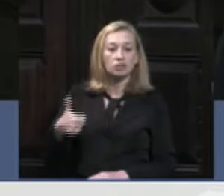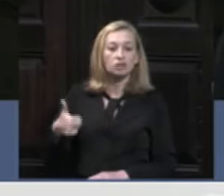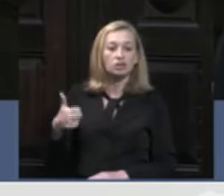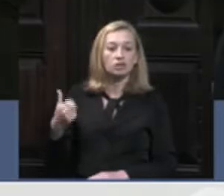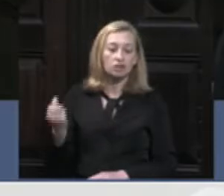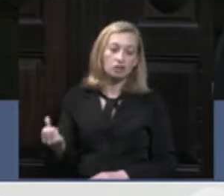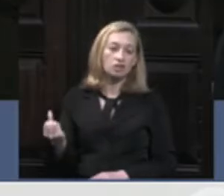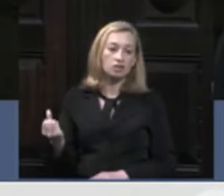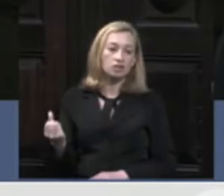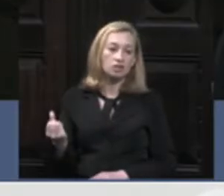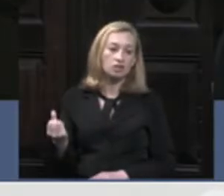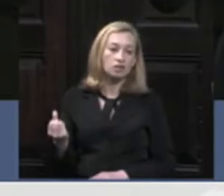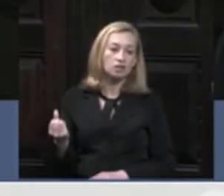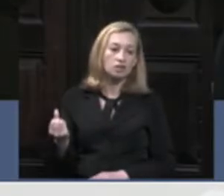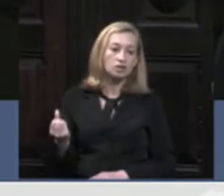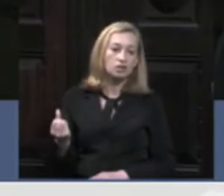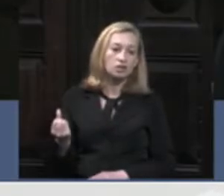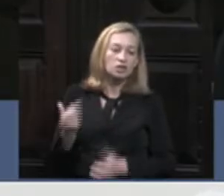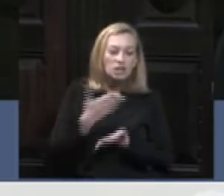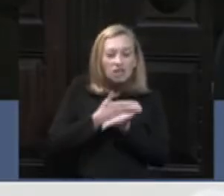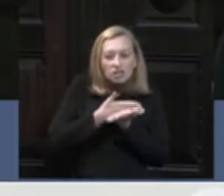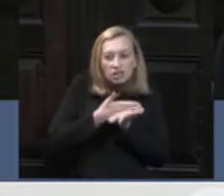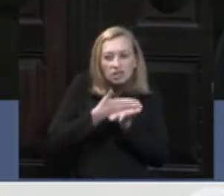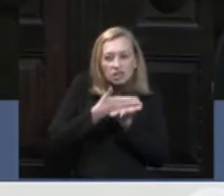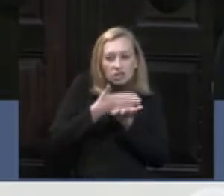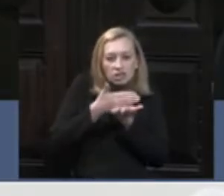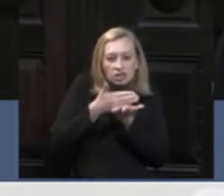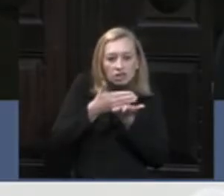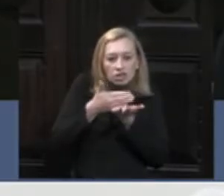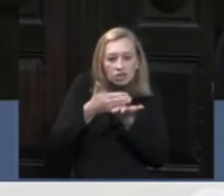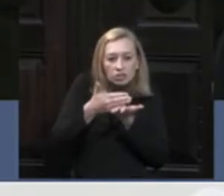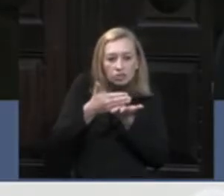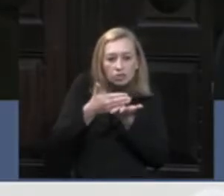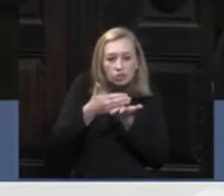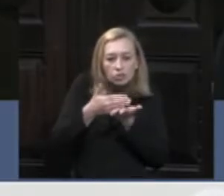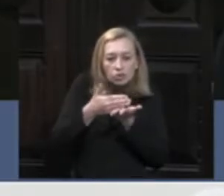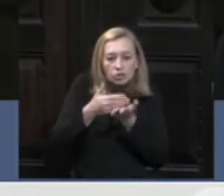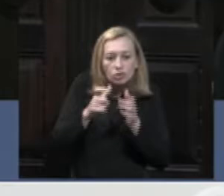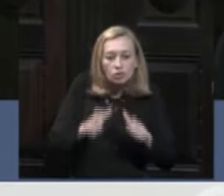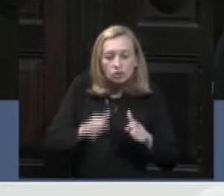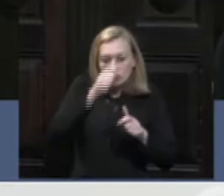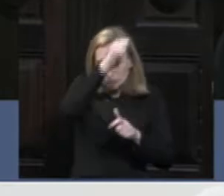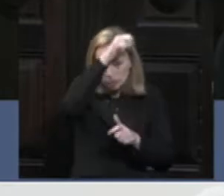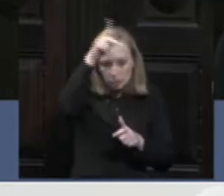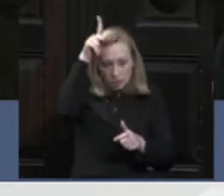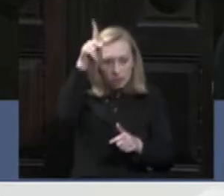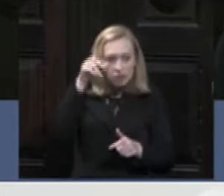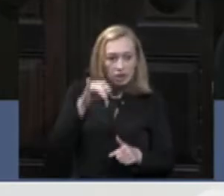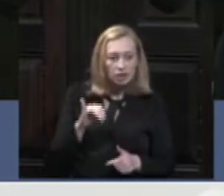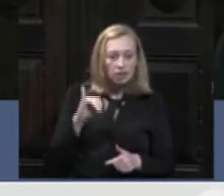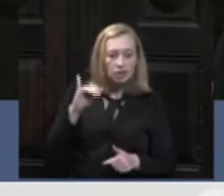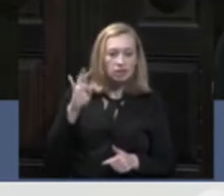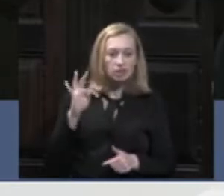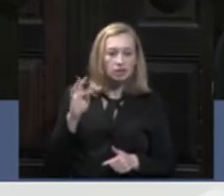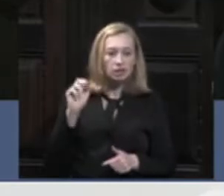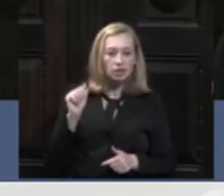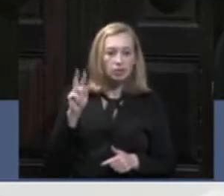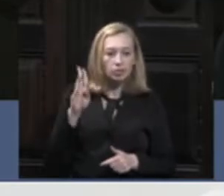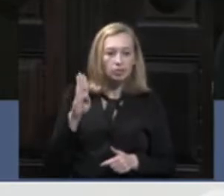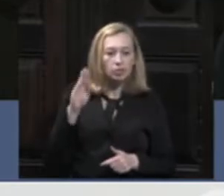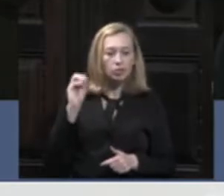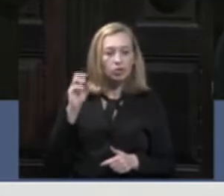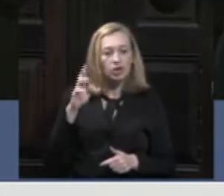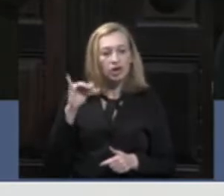116, ela inicia-se no município de Itaboraí,